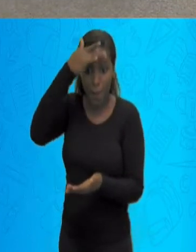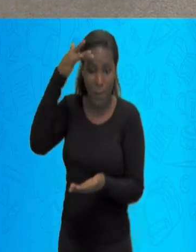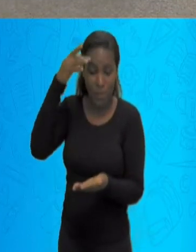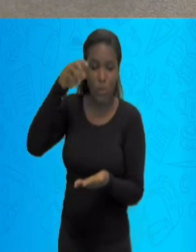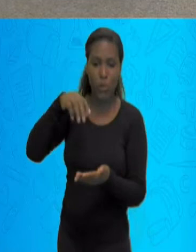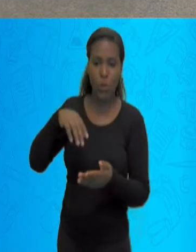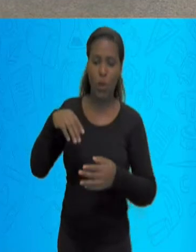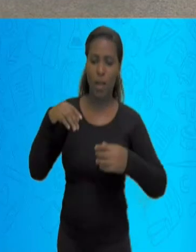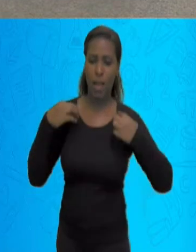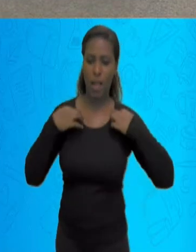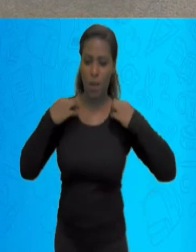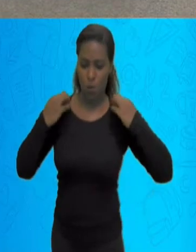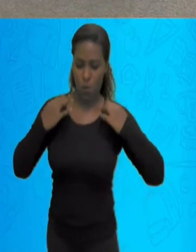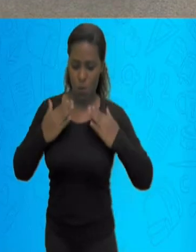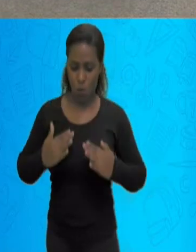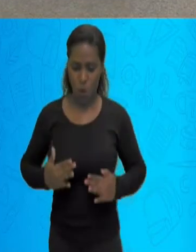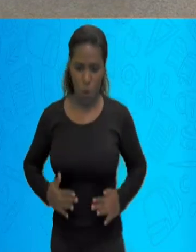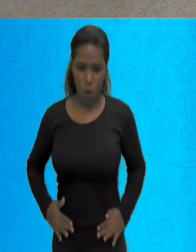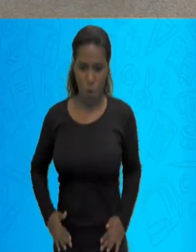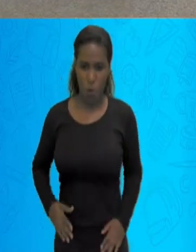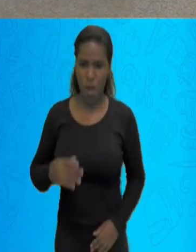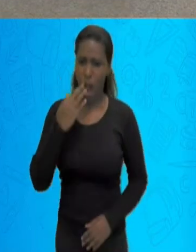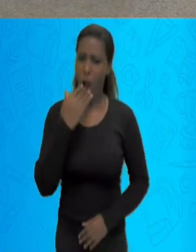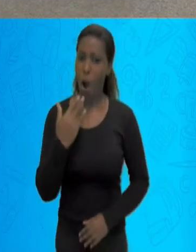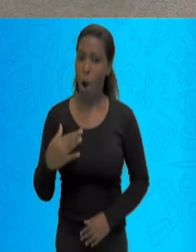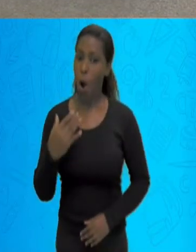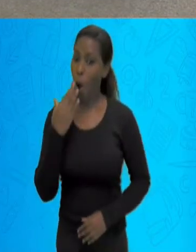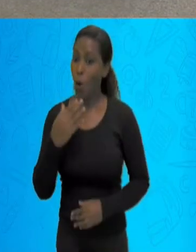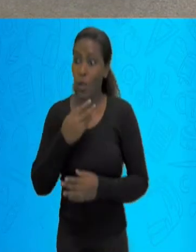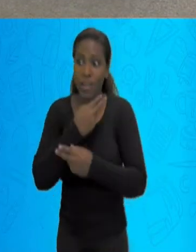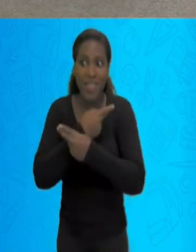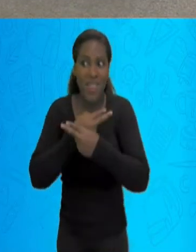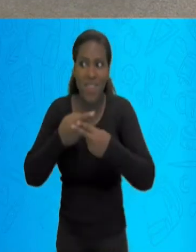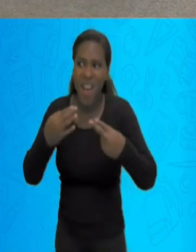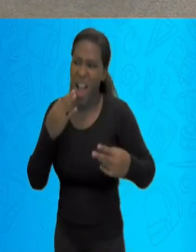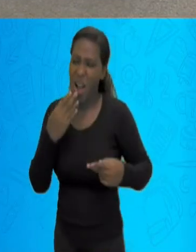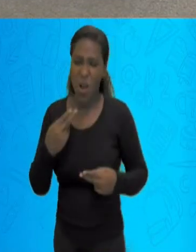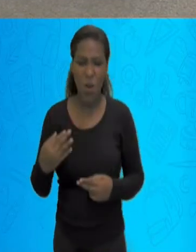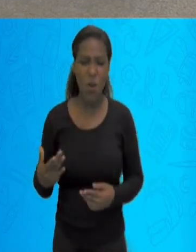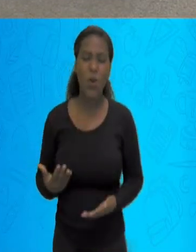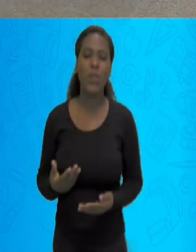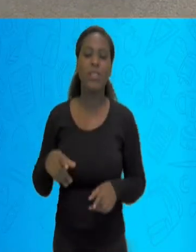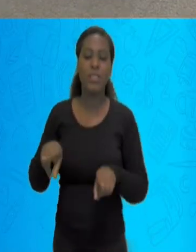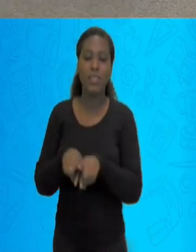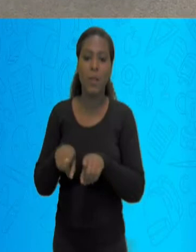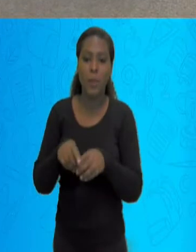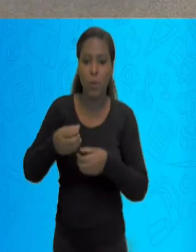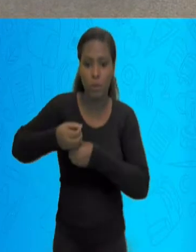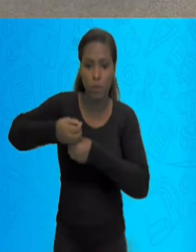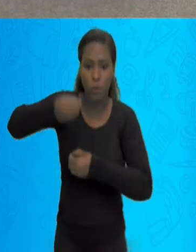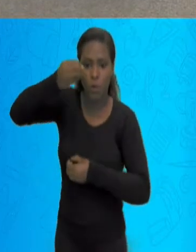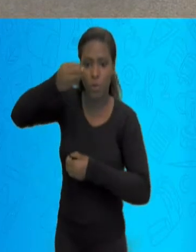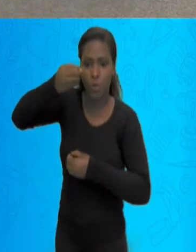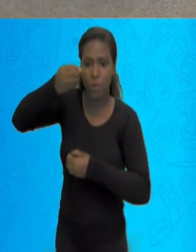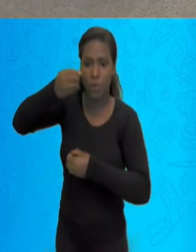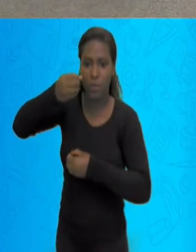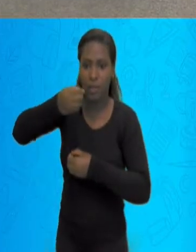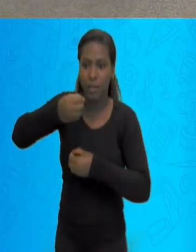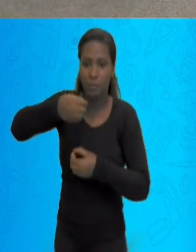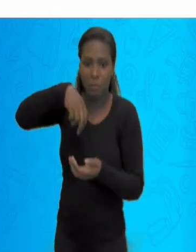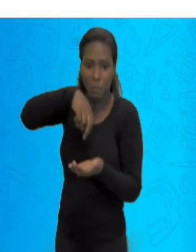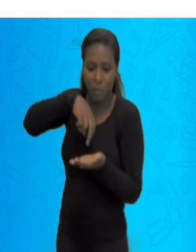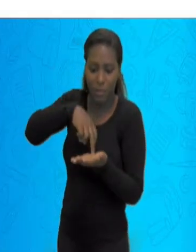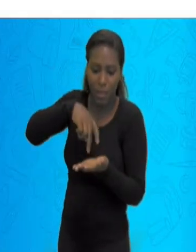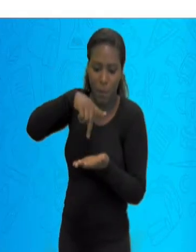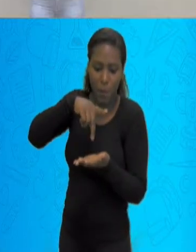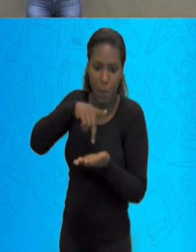uma sombrinha para fazer essa dança. É muito lindo de ver. Já as